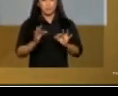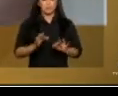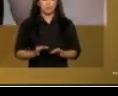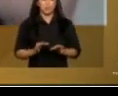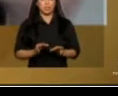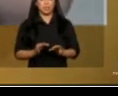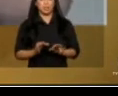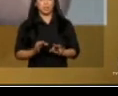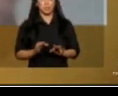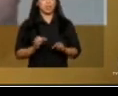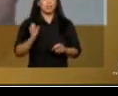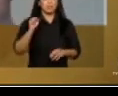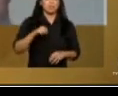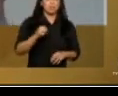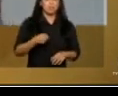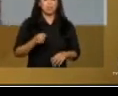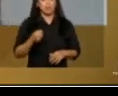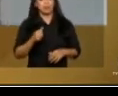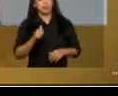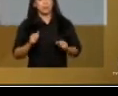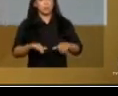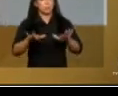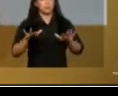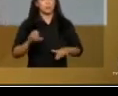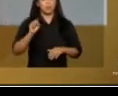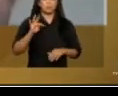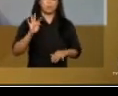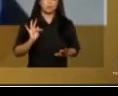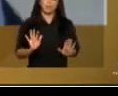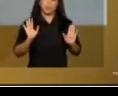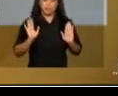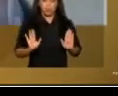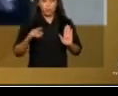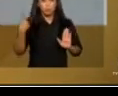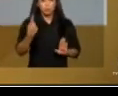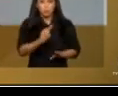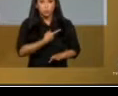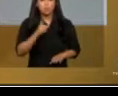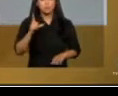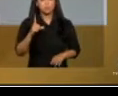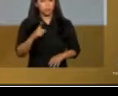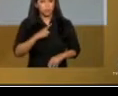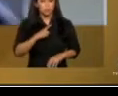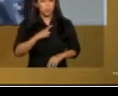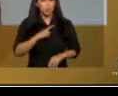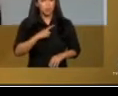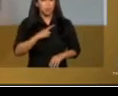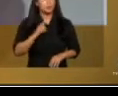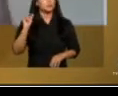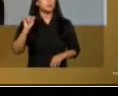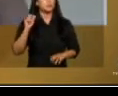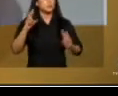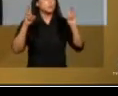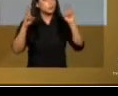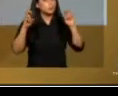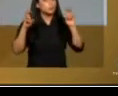estrita ao que foi decidido pelo plenário desta Corte. Nós estamos em face de uma questão